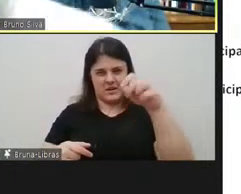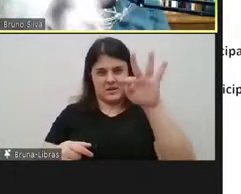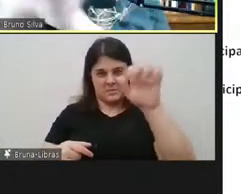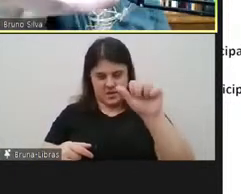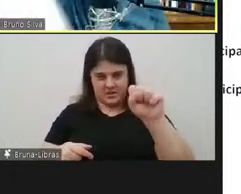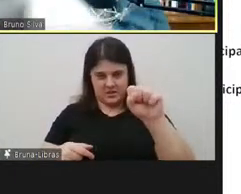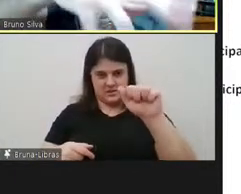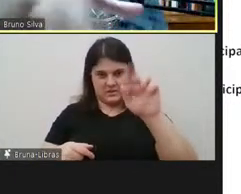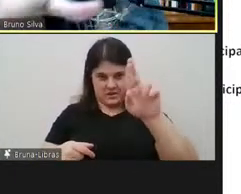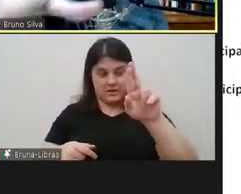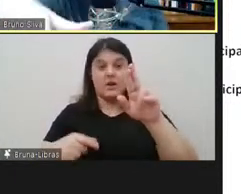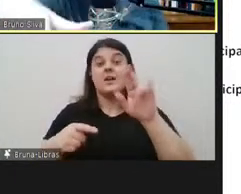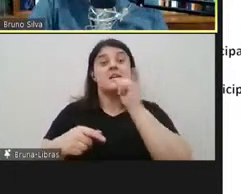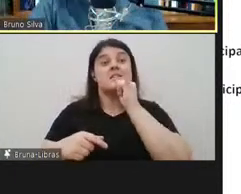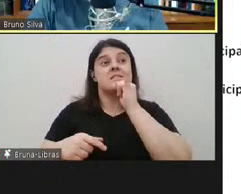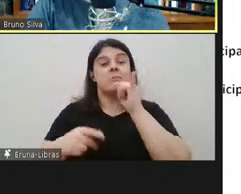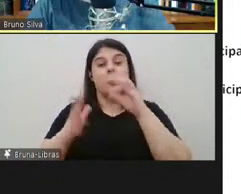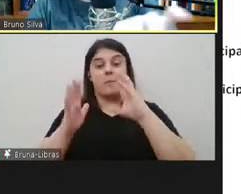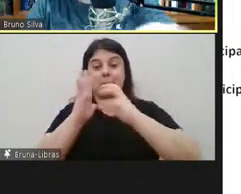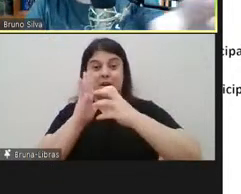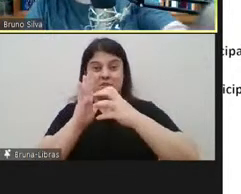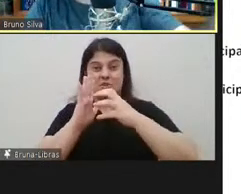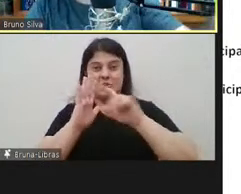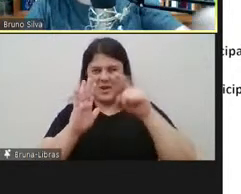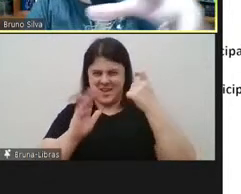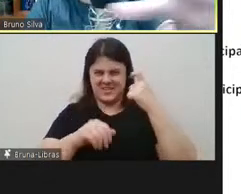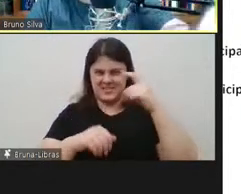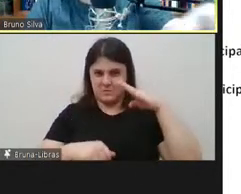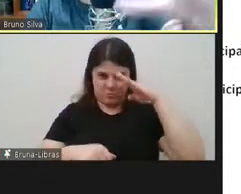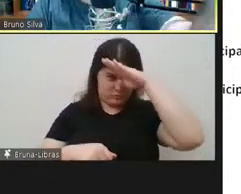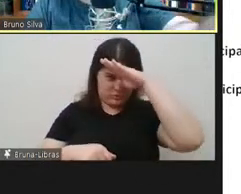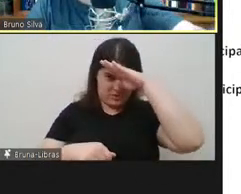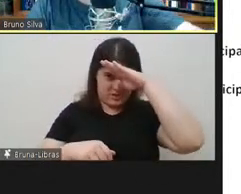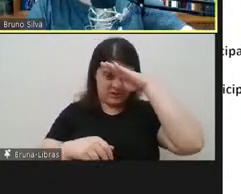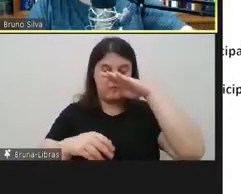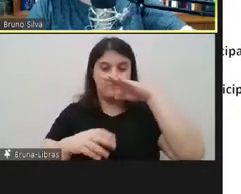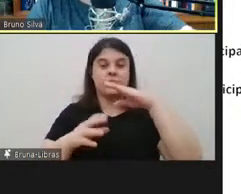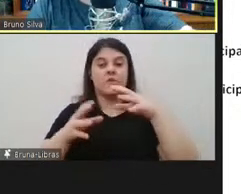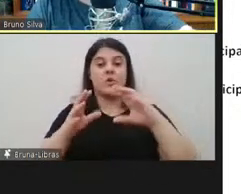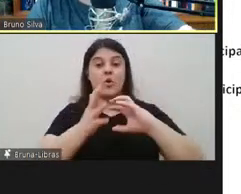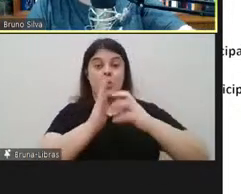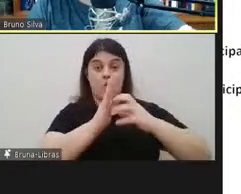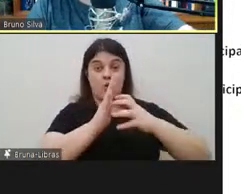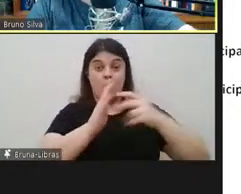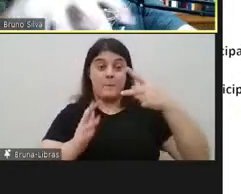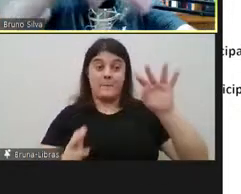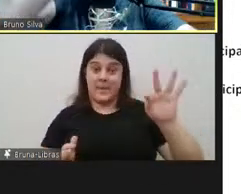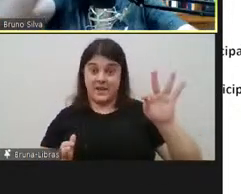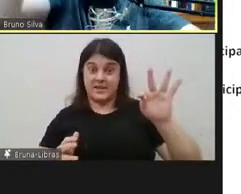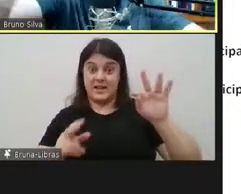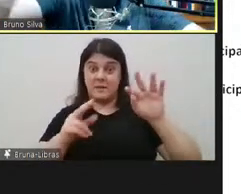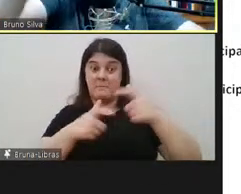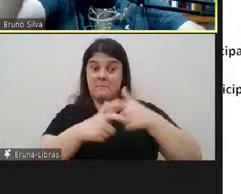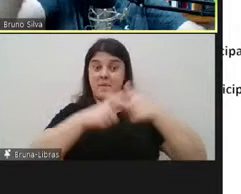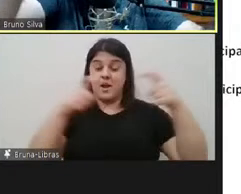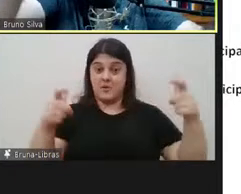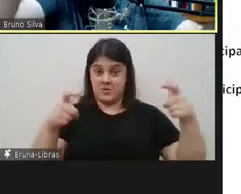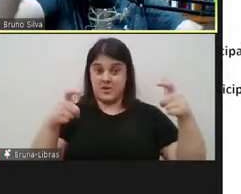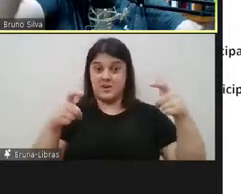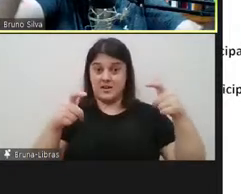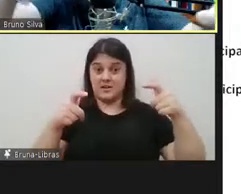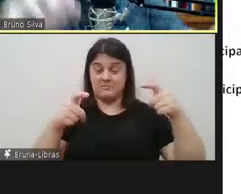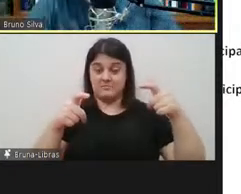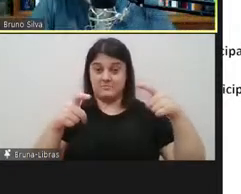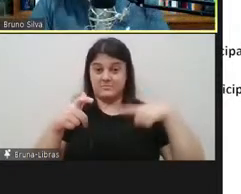que era partido bolsonaro psl fez a maioria né o PT também o PT na verdade foi o partido que mais fez cadeira na Câmara deputados do